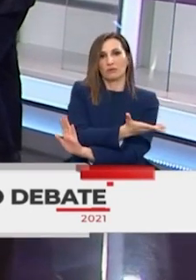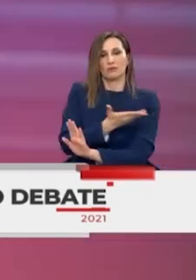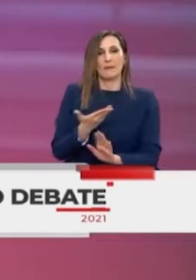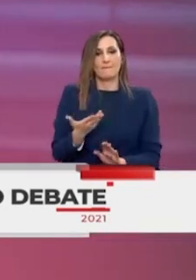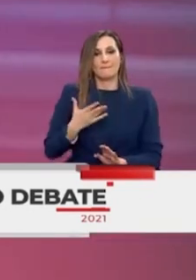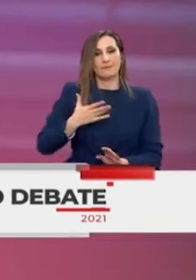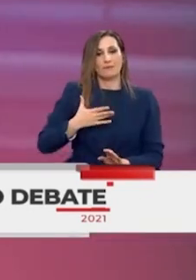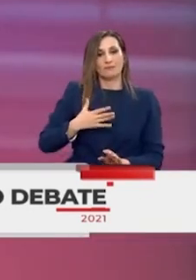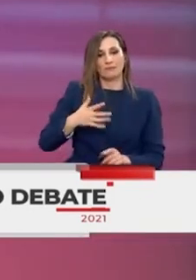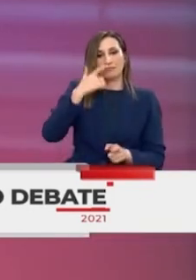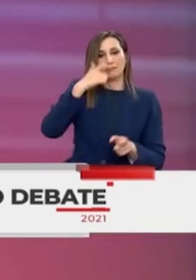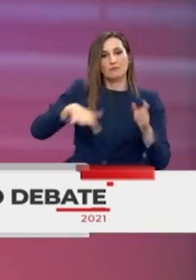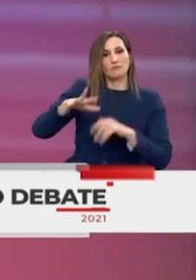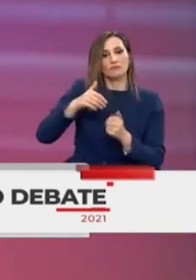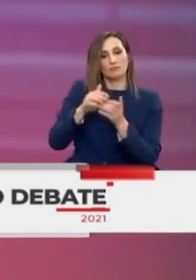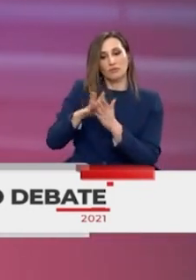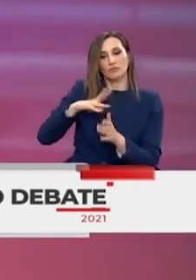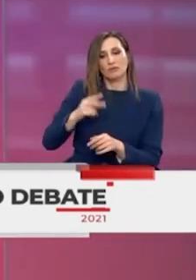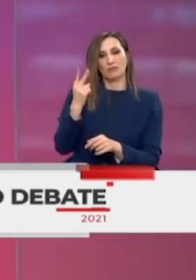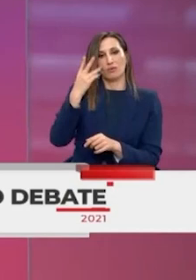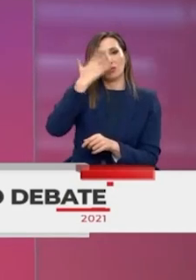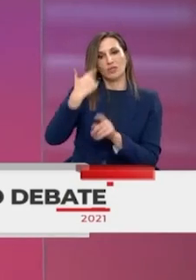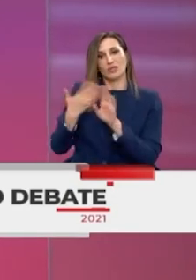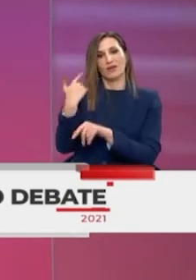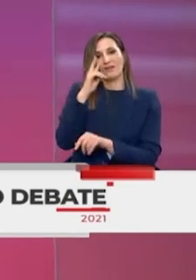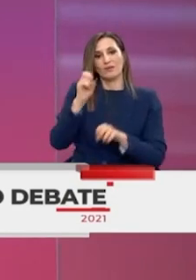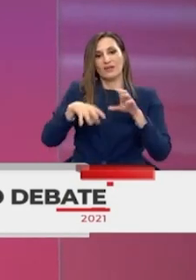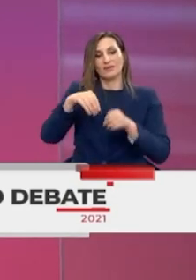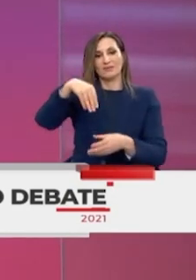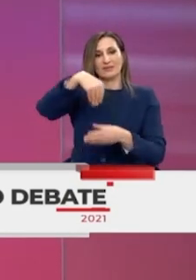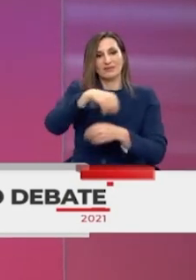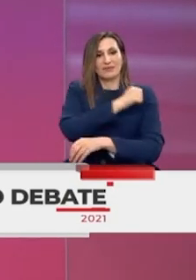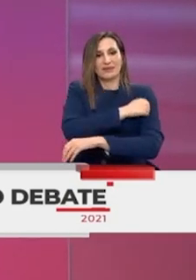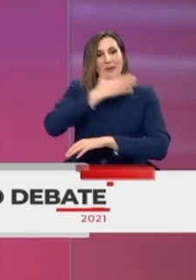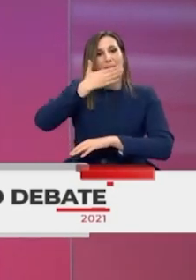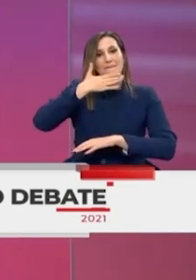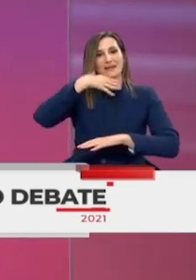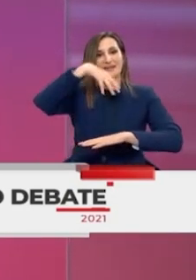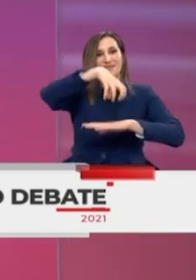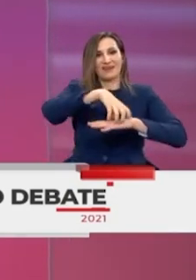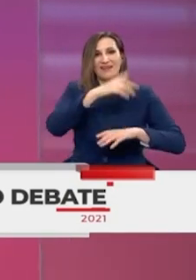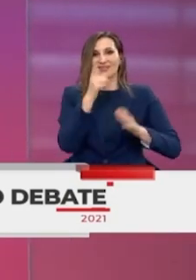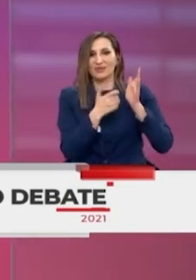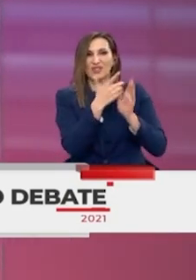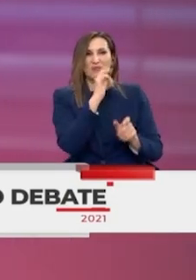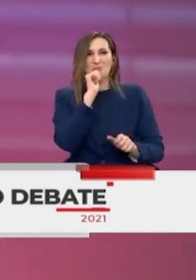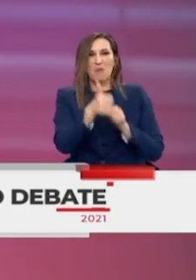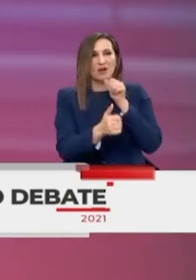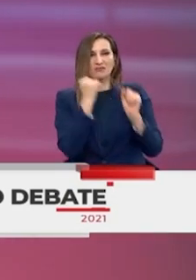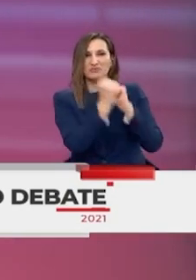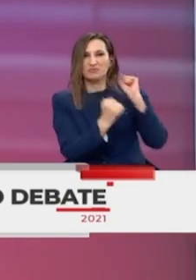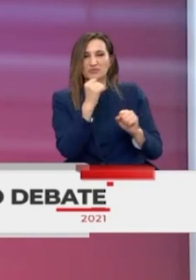quero... Os portugueses todos viram há dois dias o que se passou no Capitólio. Mortes,